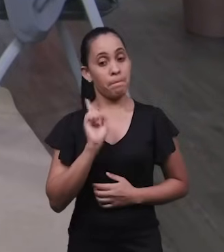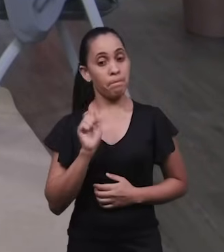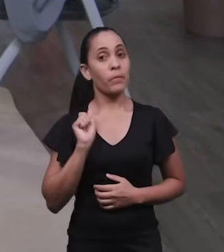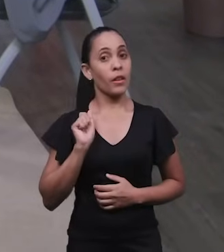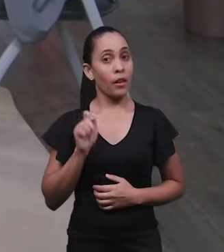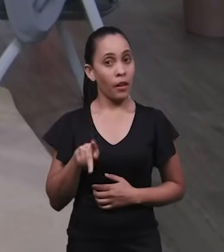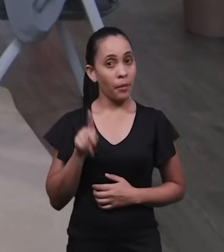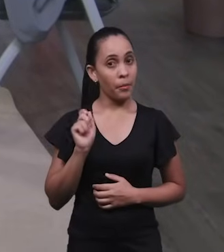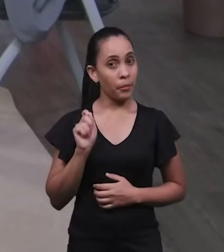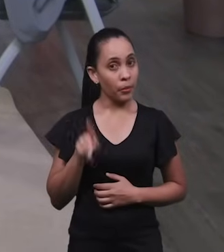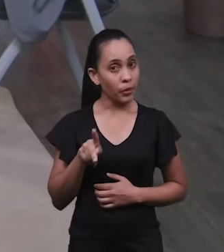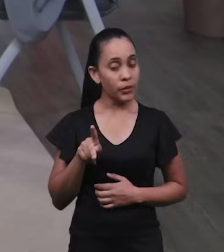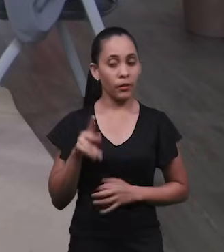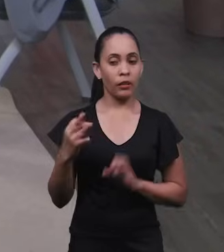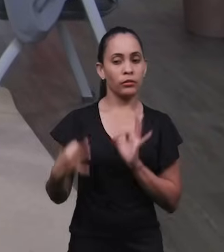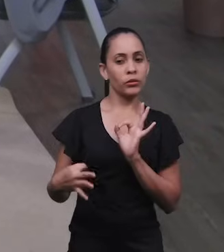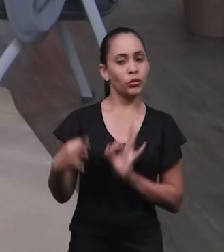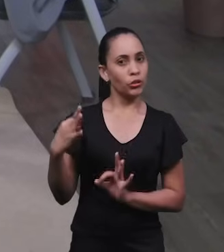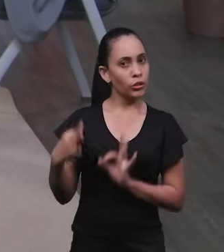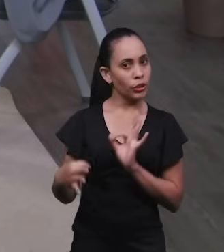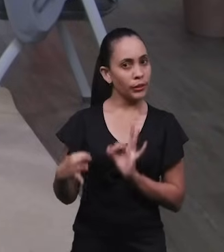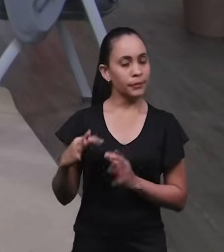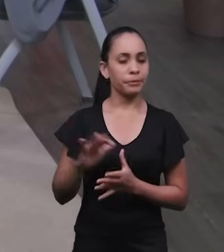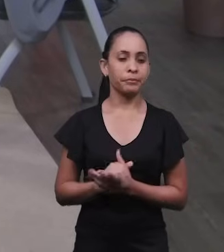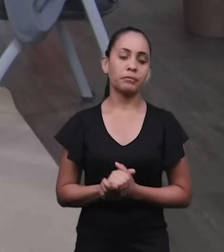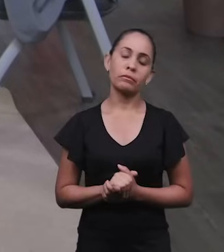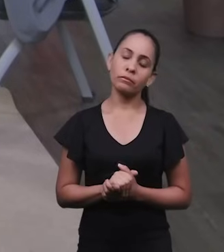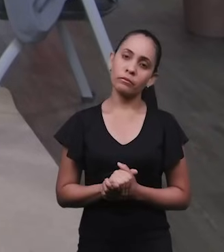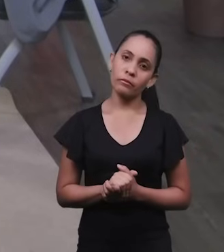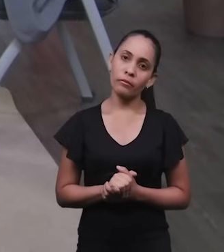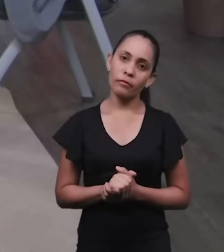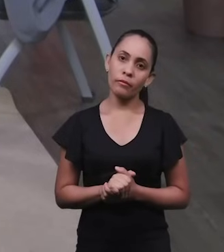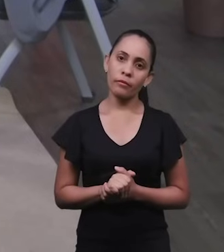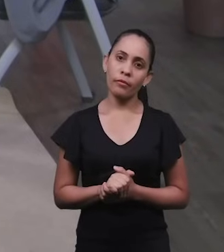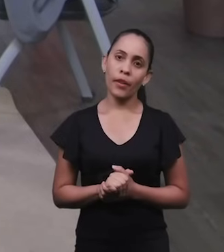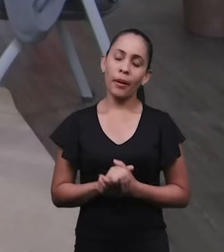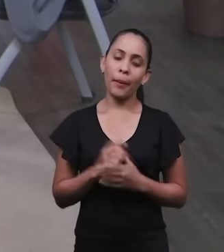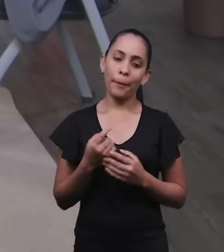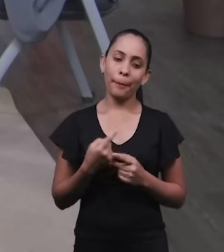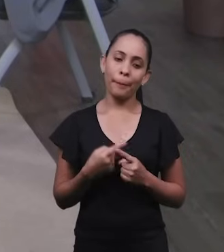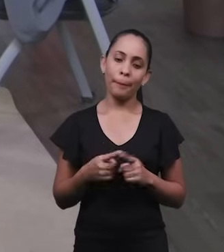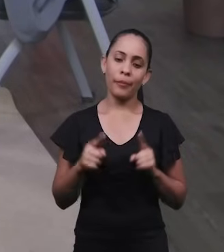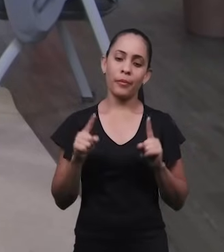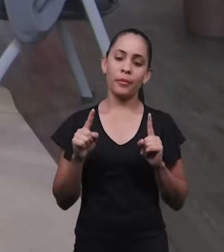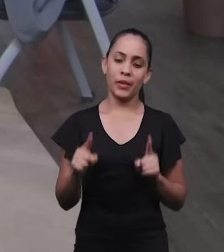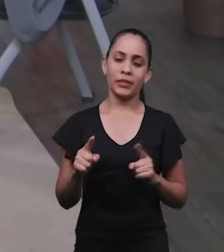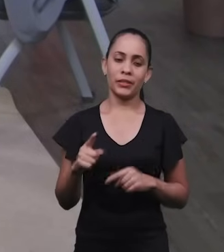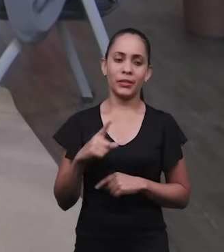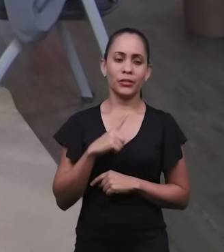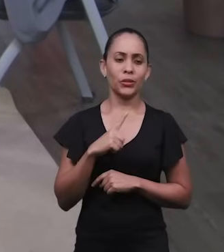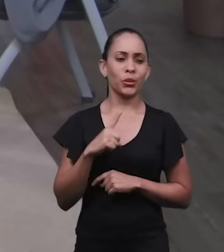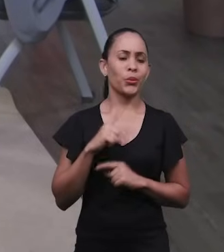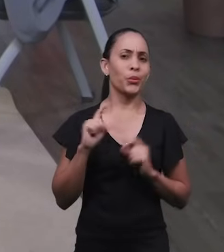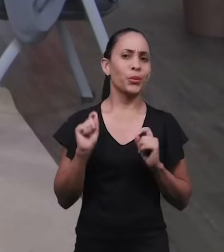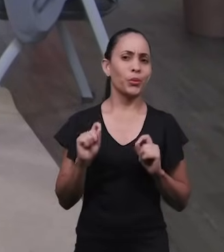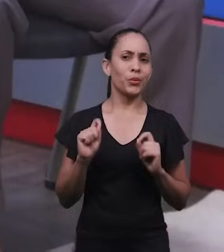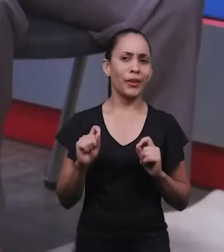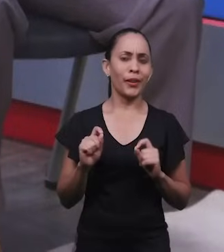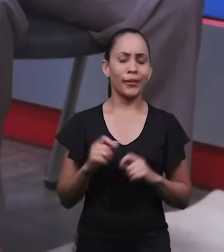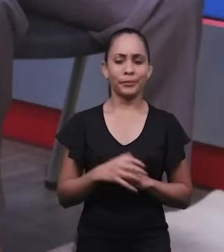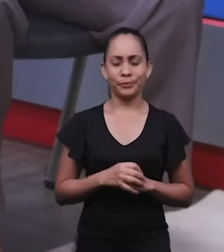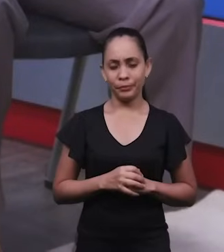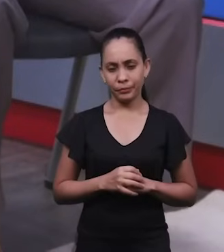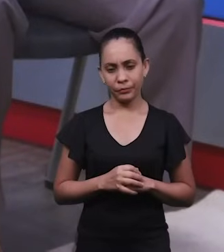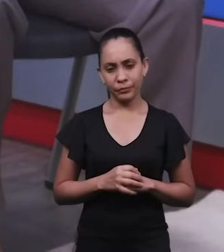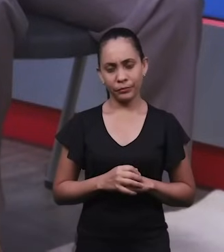funcionária aposentada da Justiça, então, mas ela tinha assim uma